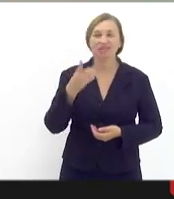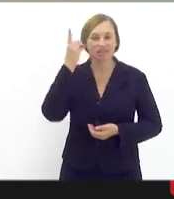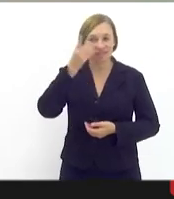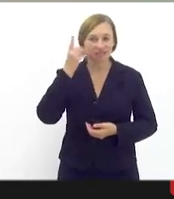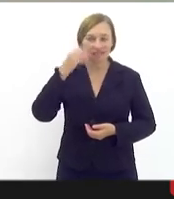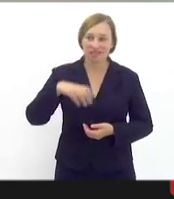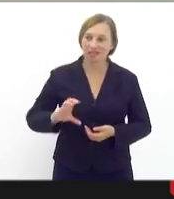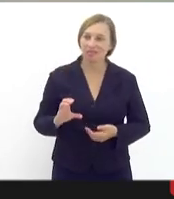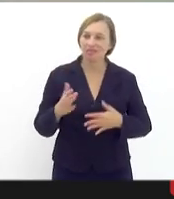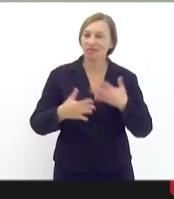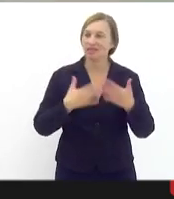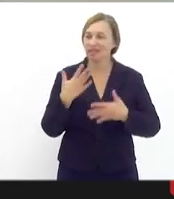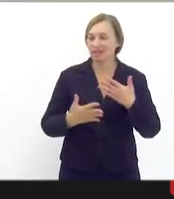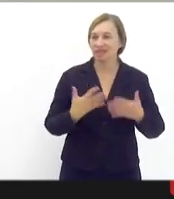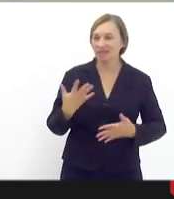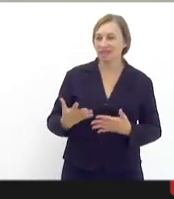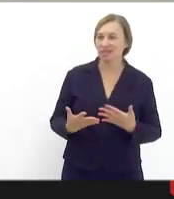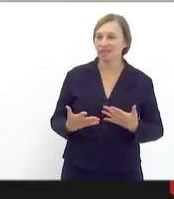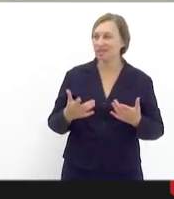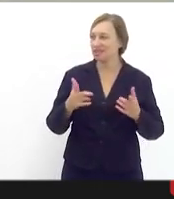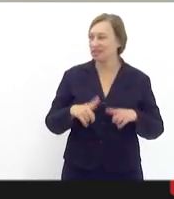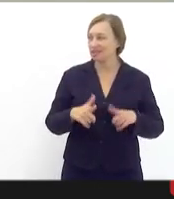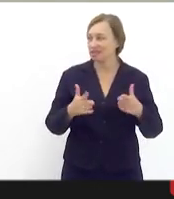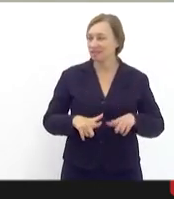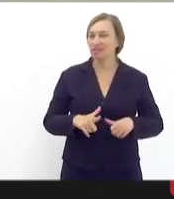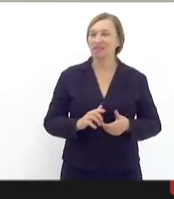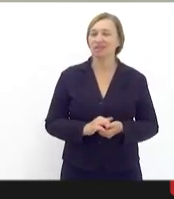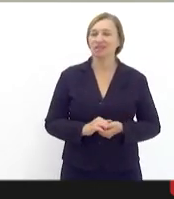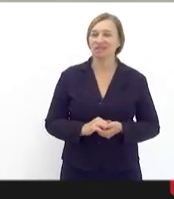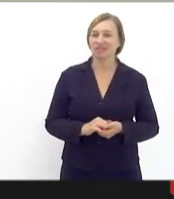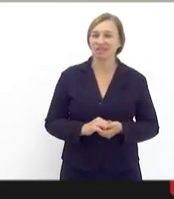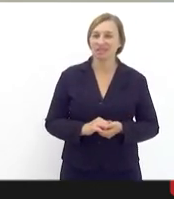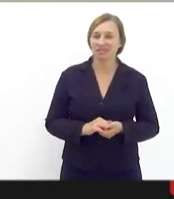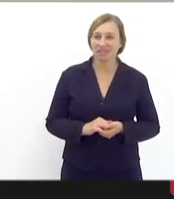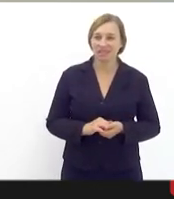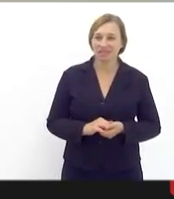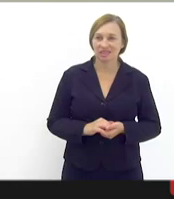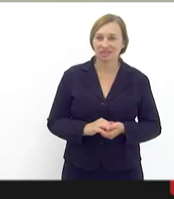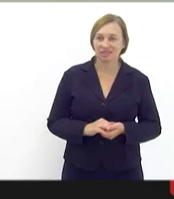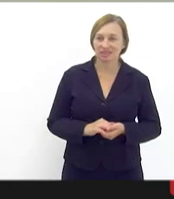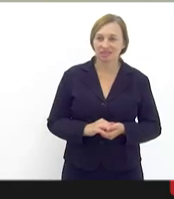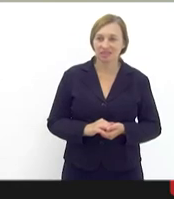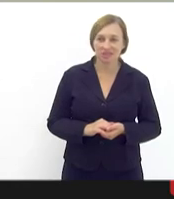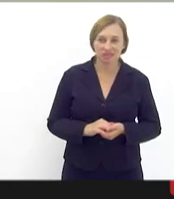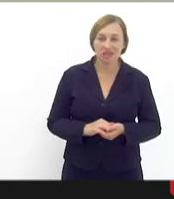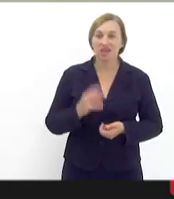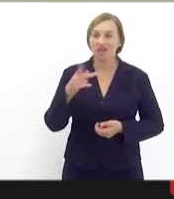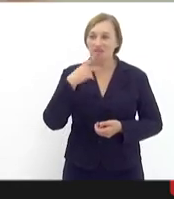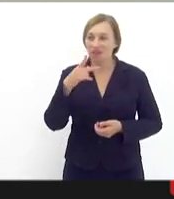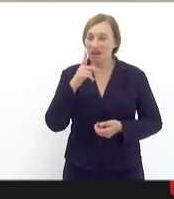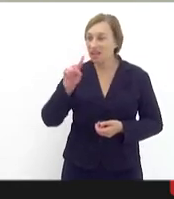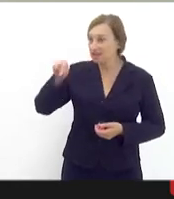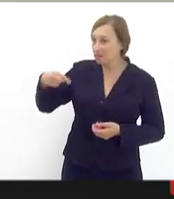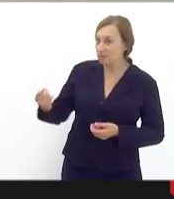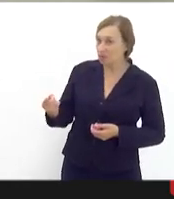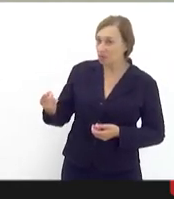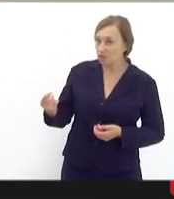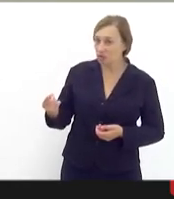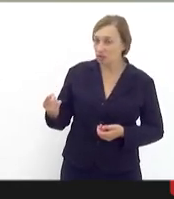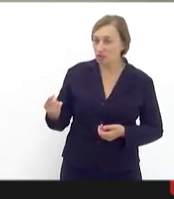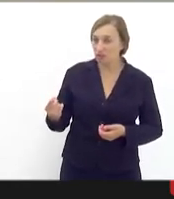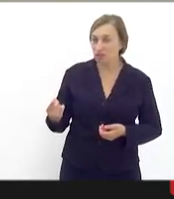um prazer estar aqui. Ao lado de pessoas que eu admiro tanto, e dizer que falar depois de todas essas